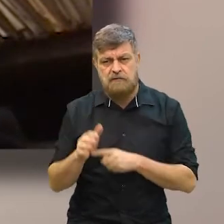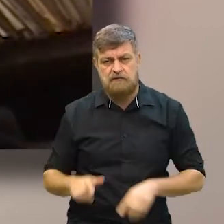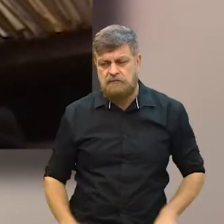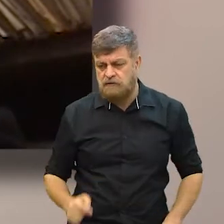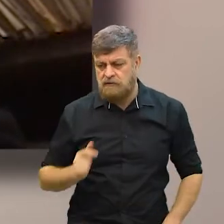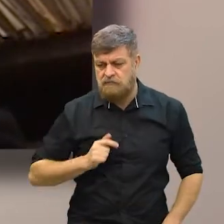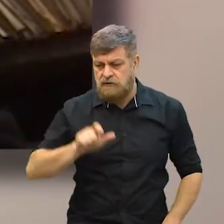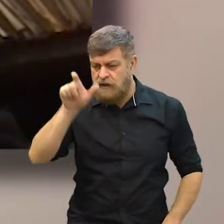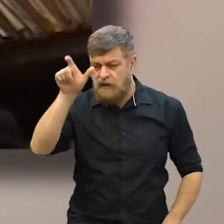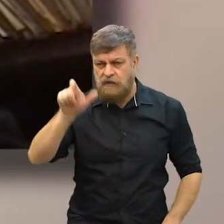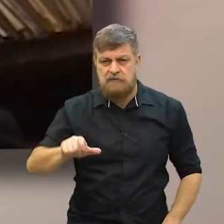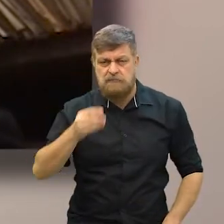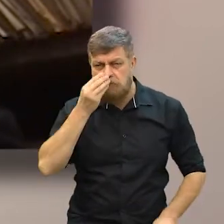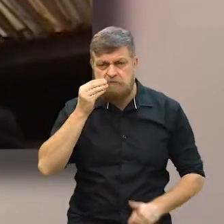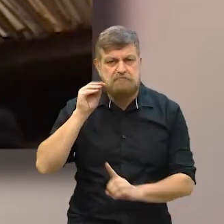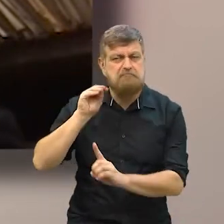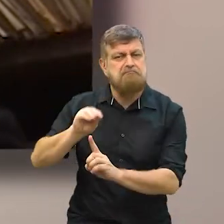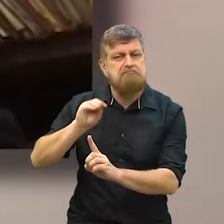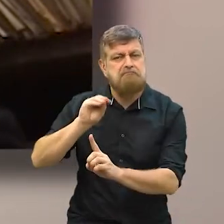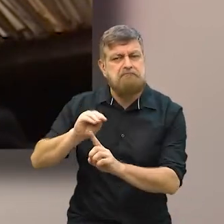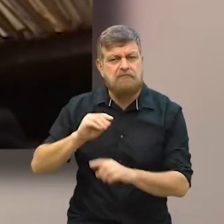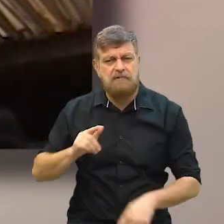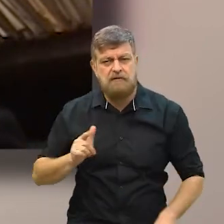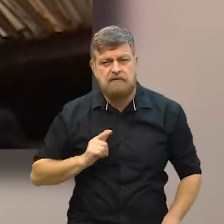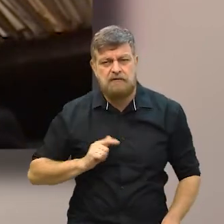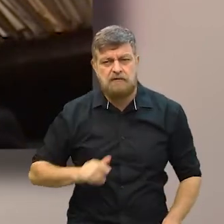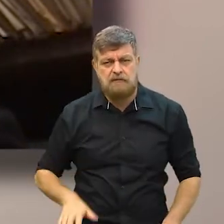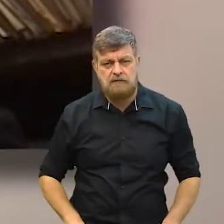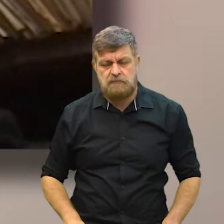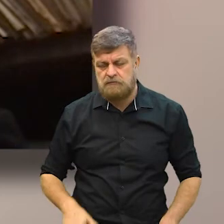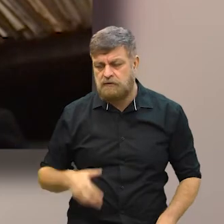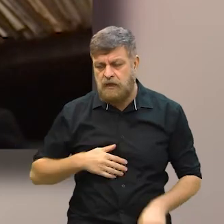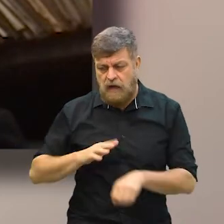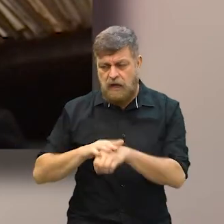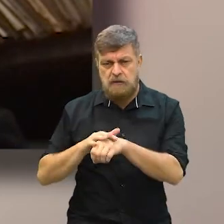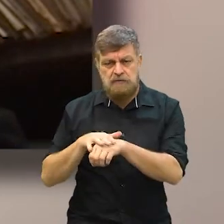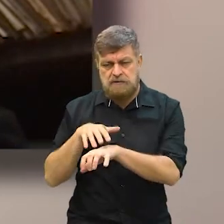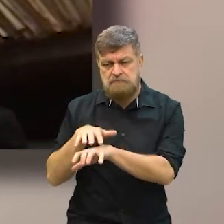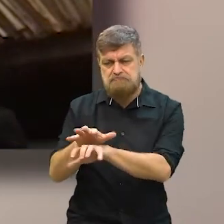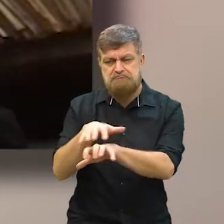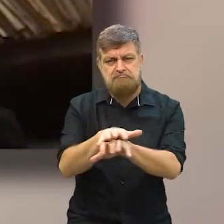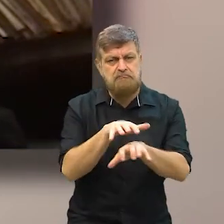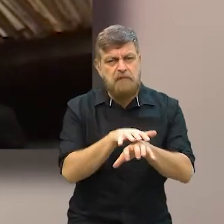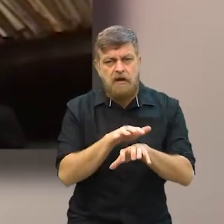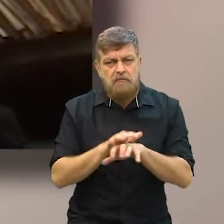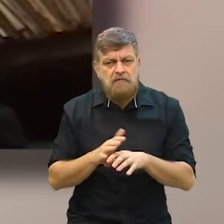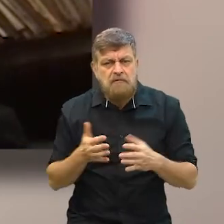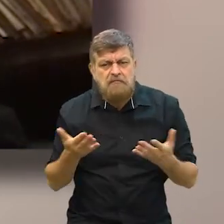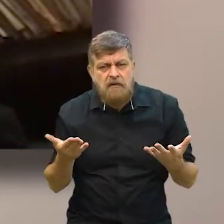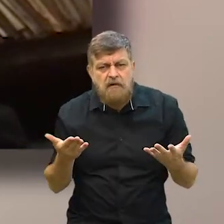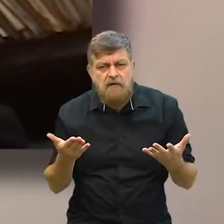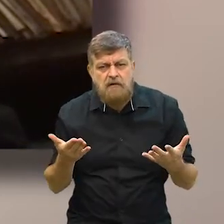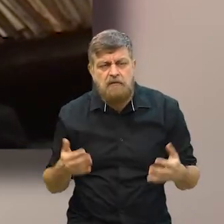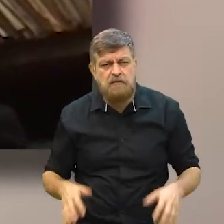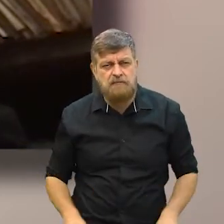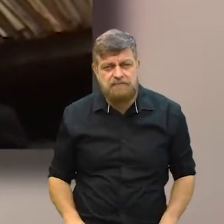não reconhecem a sua condição de exposição à doença. Então, há uma